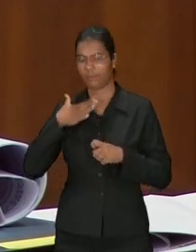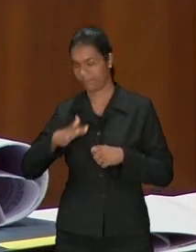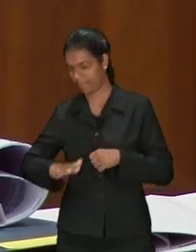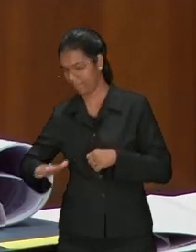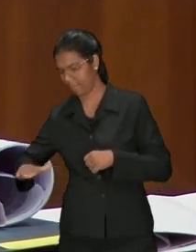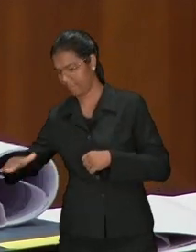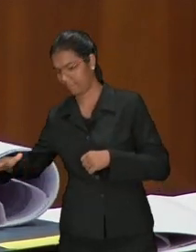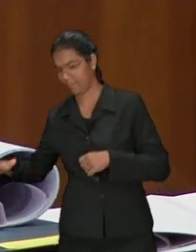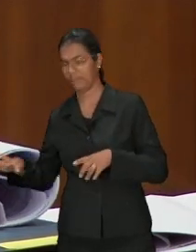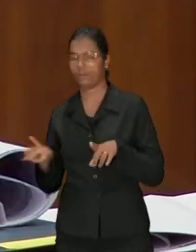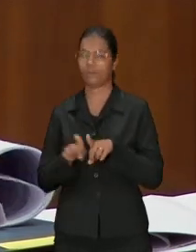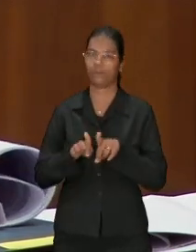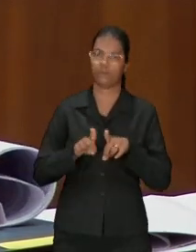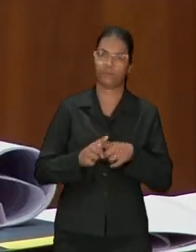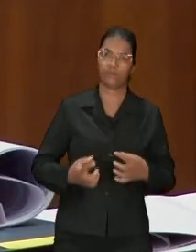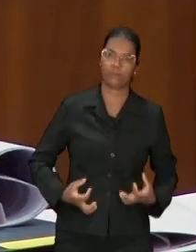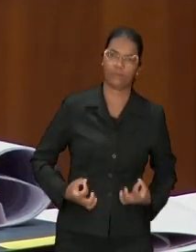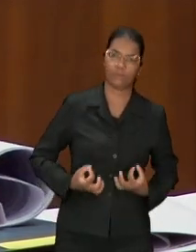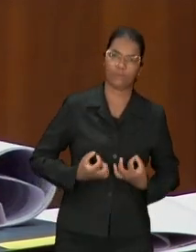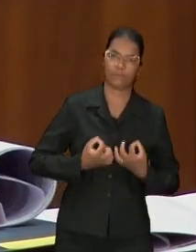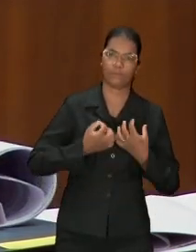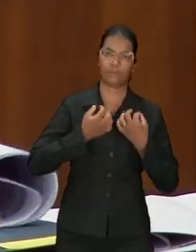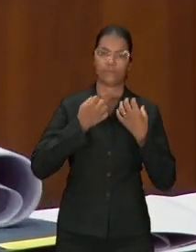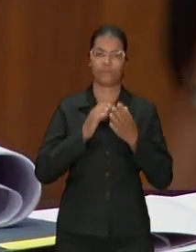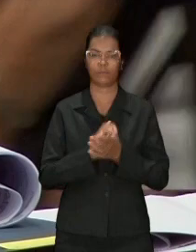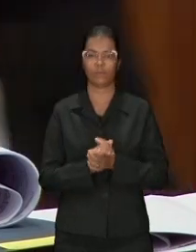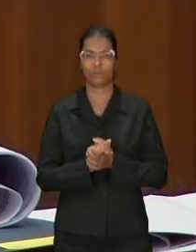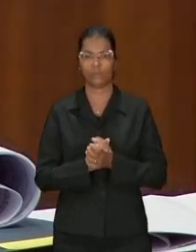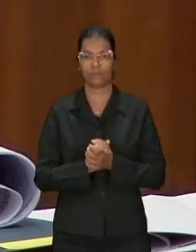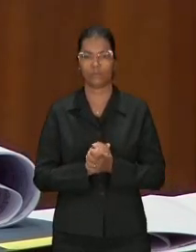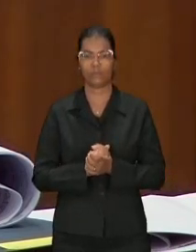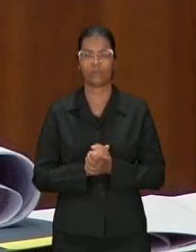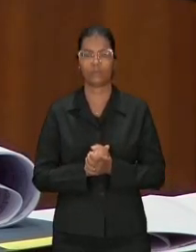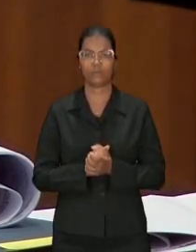Grosso, que vai falar também pelos homenageados.